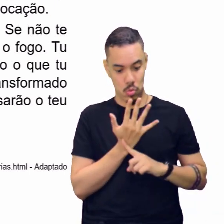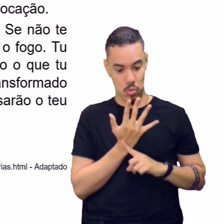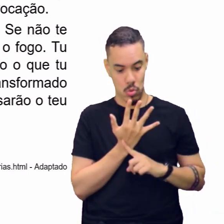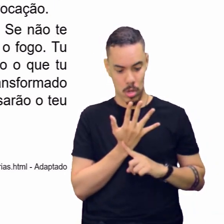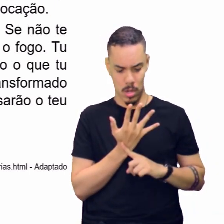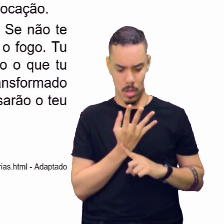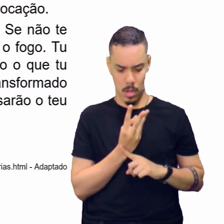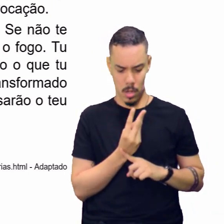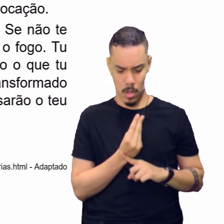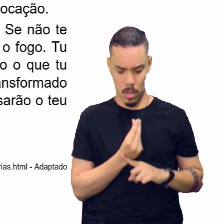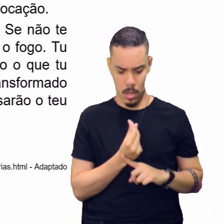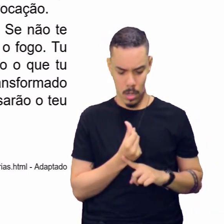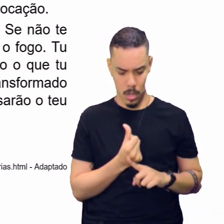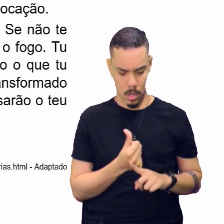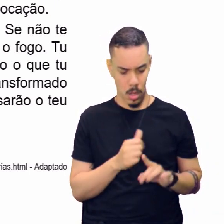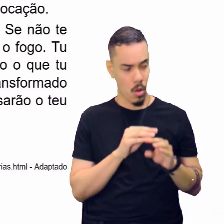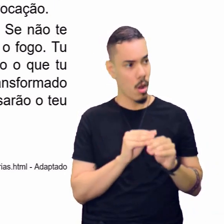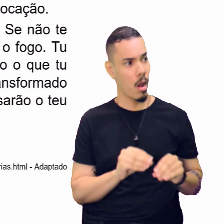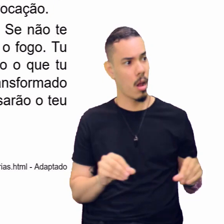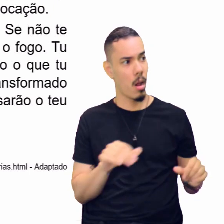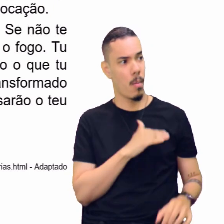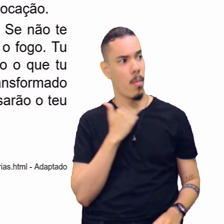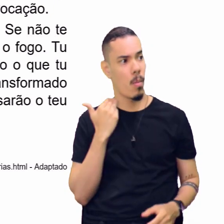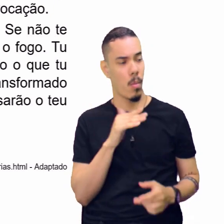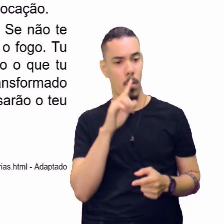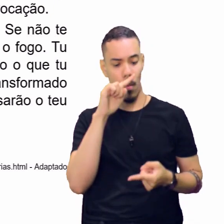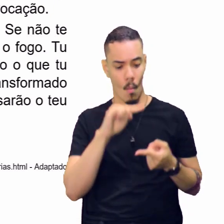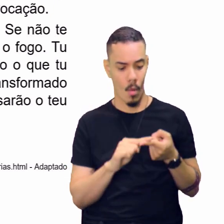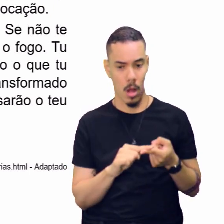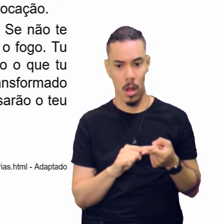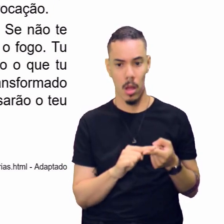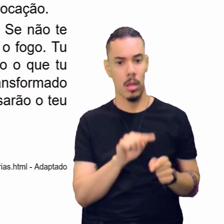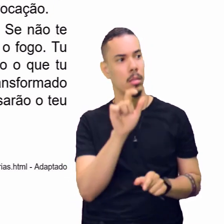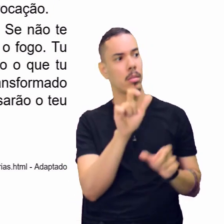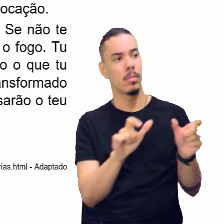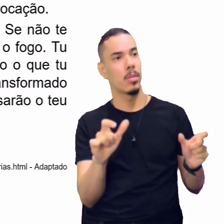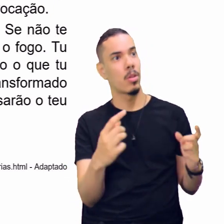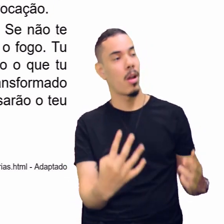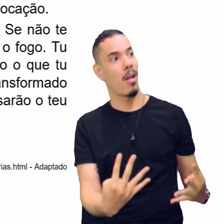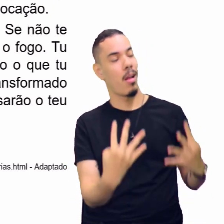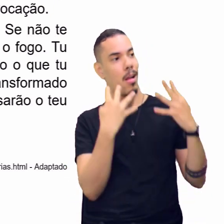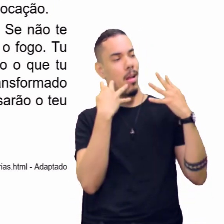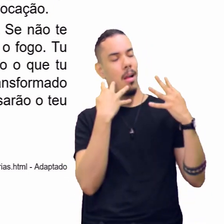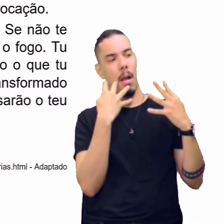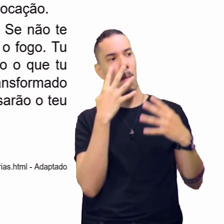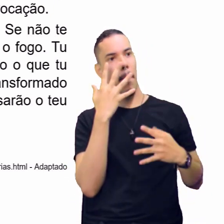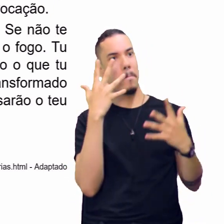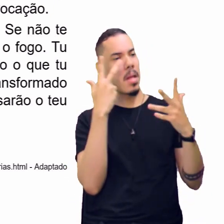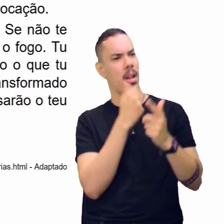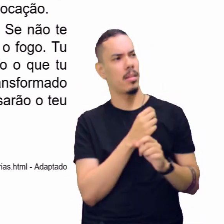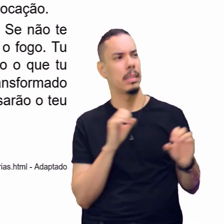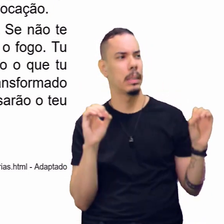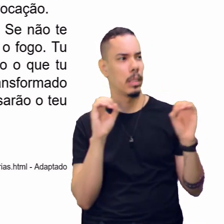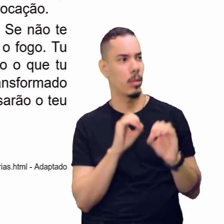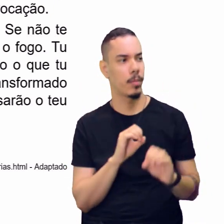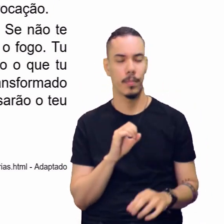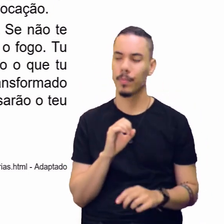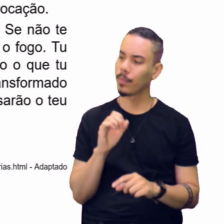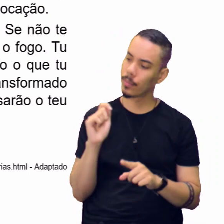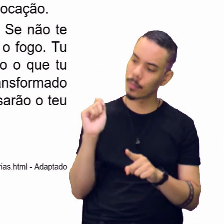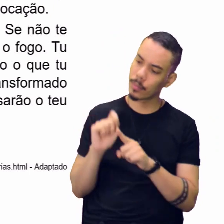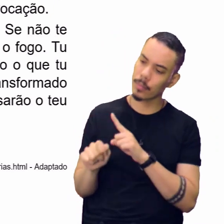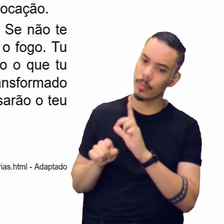os meus dias estão contados. Ninguém vai mais admirar a minha beleza. O